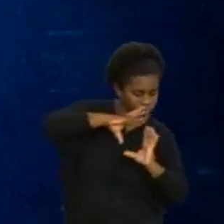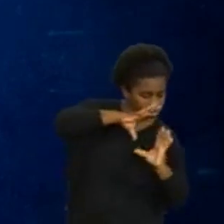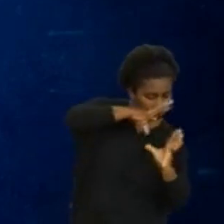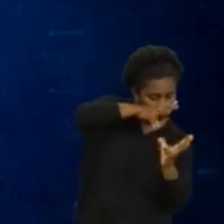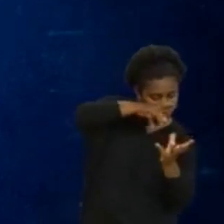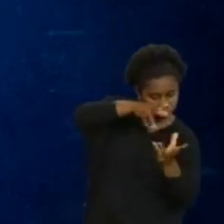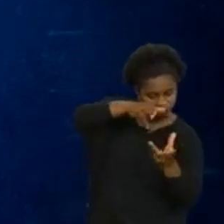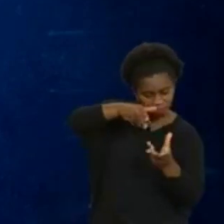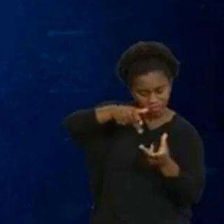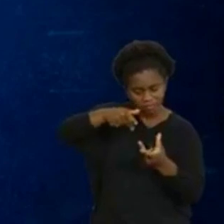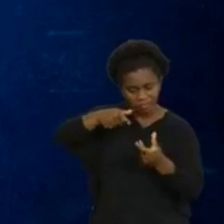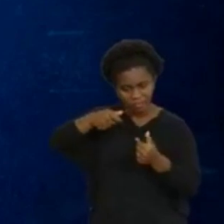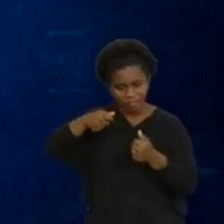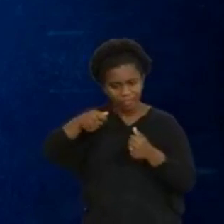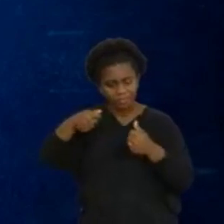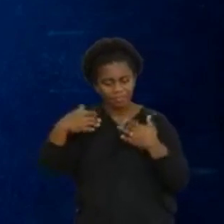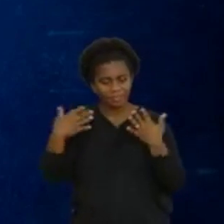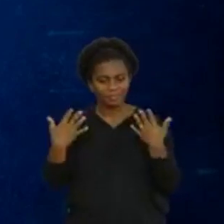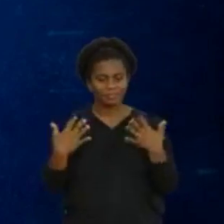mostrando a